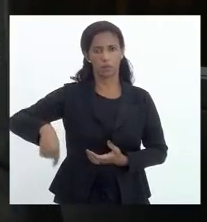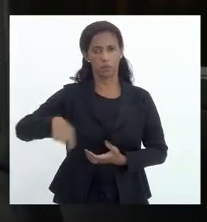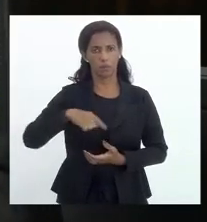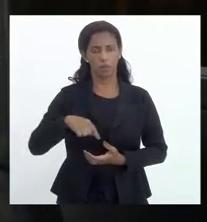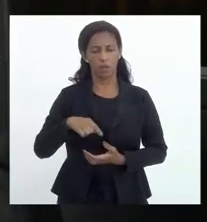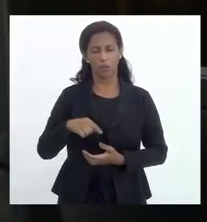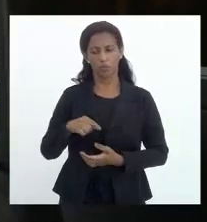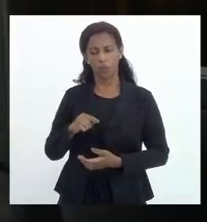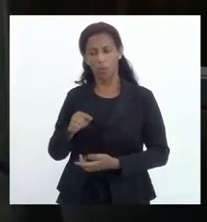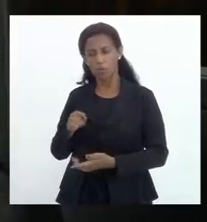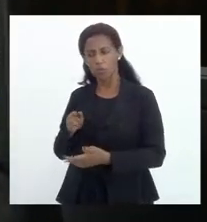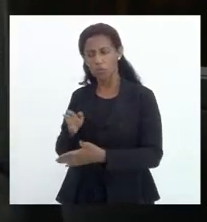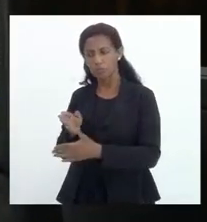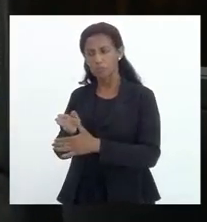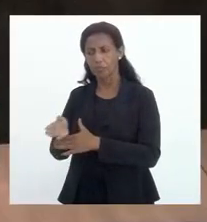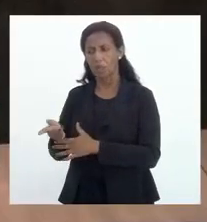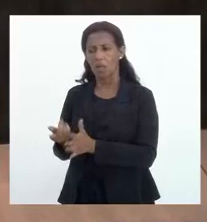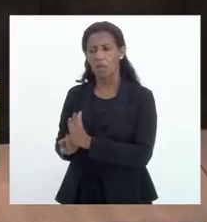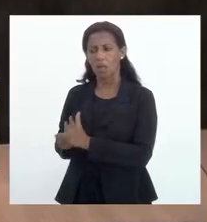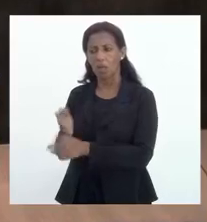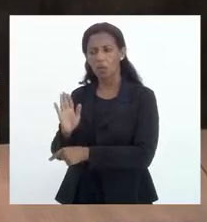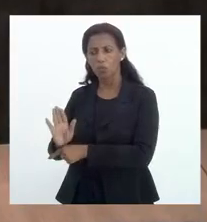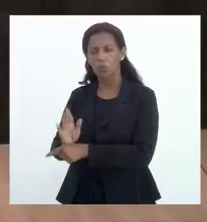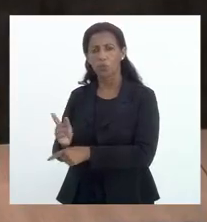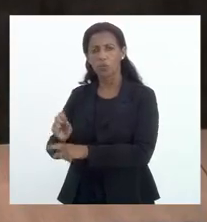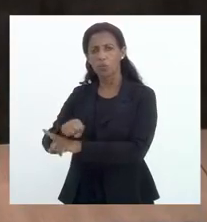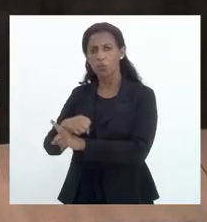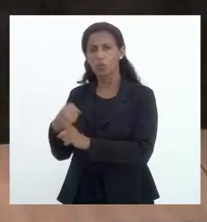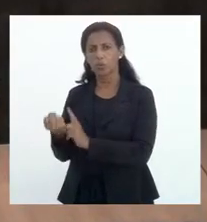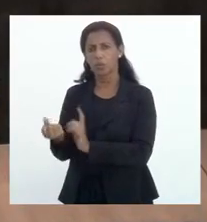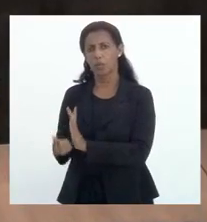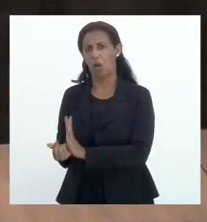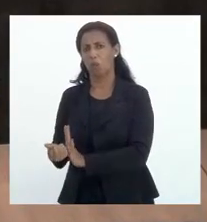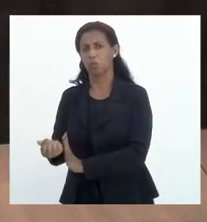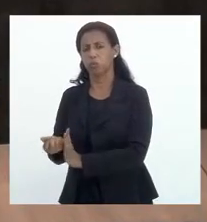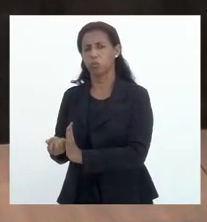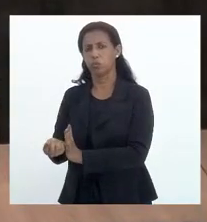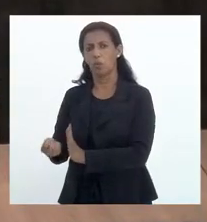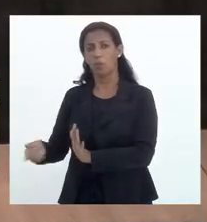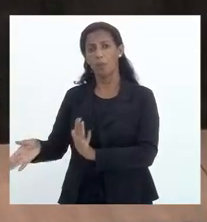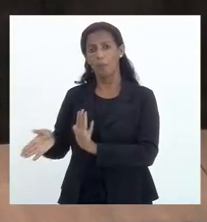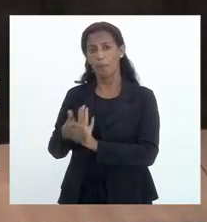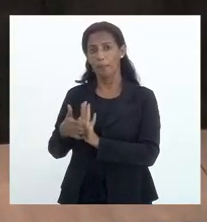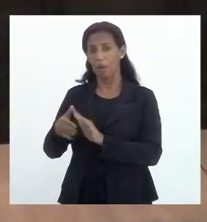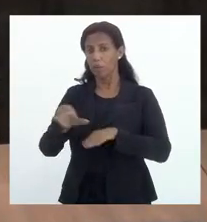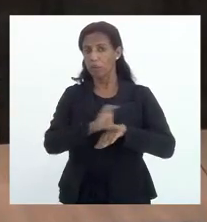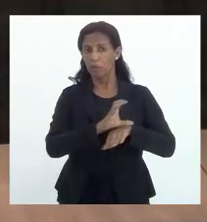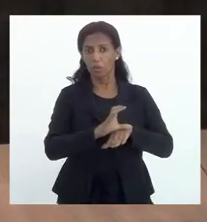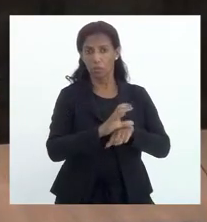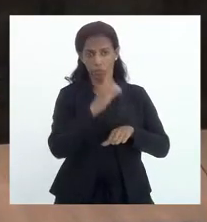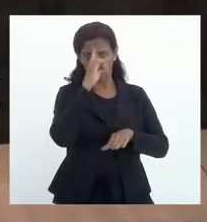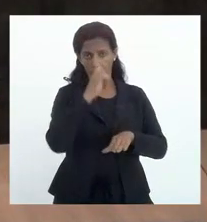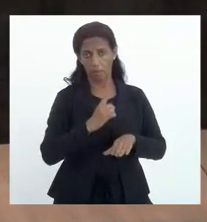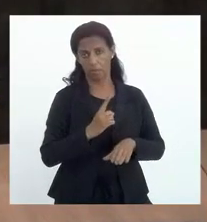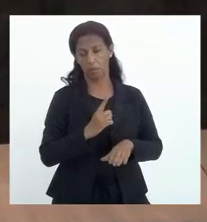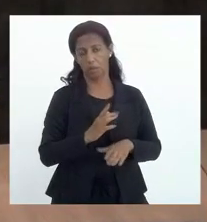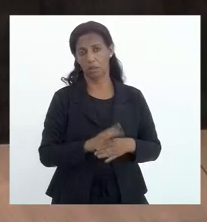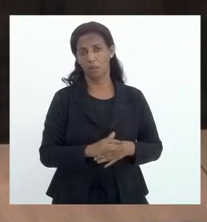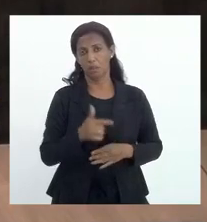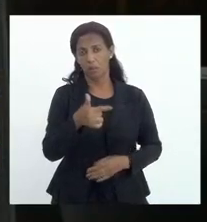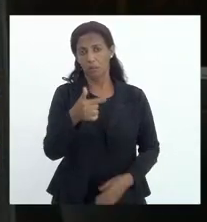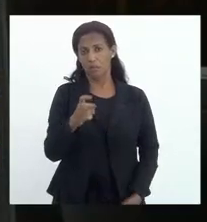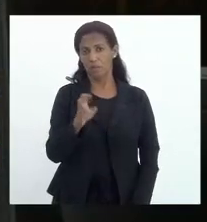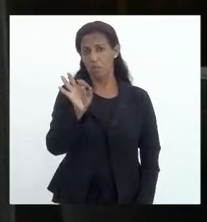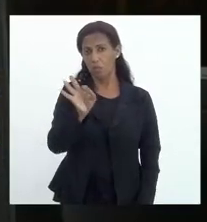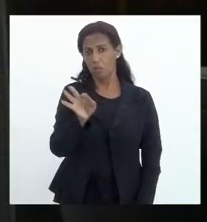contribuição social pelo simples fato de que ela é pautada pelo que a Constituição nos manda. Então, assim, os